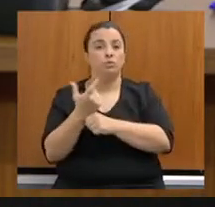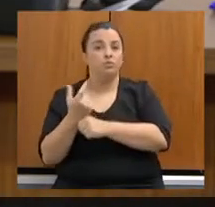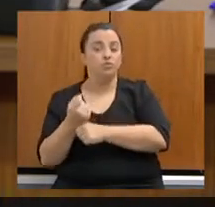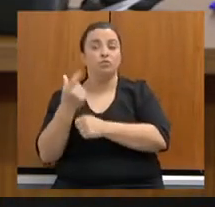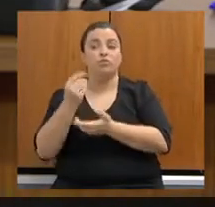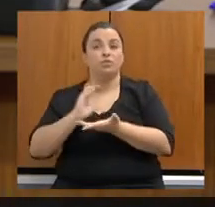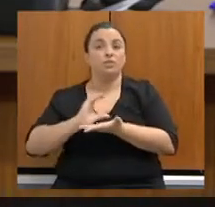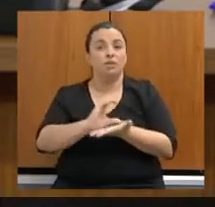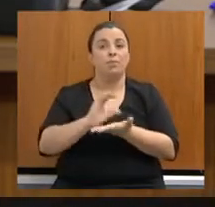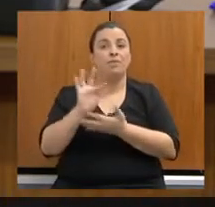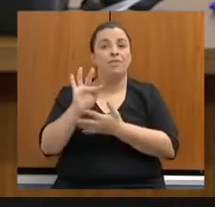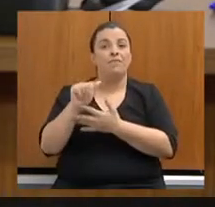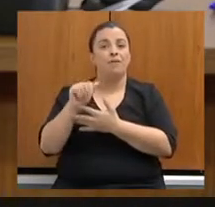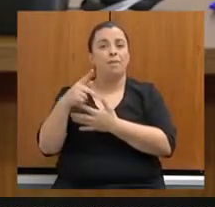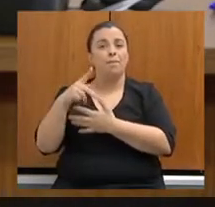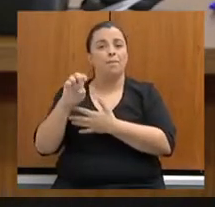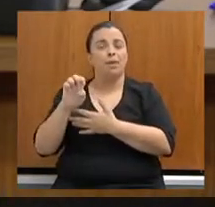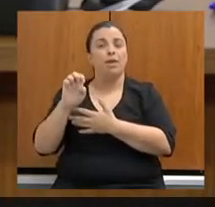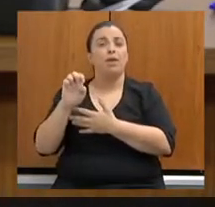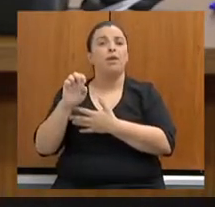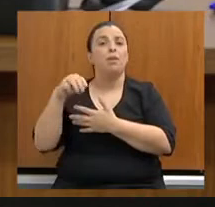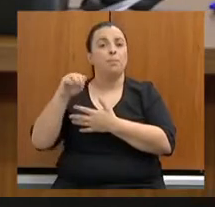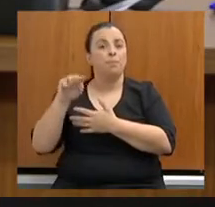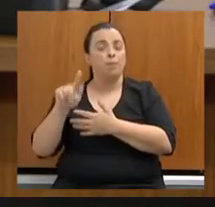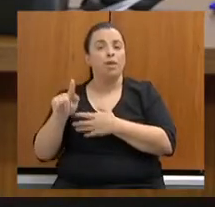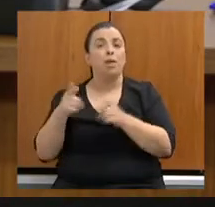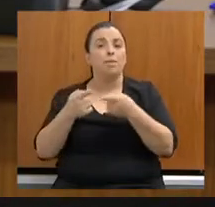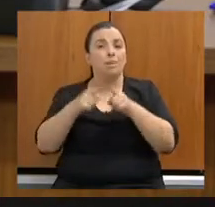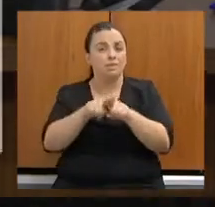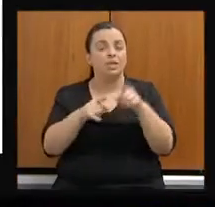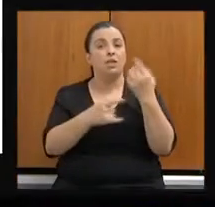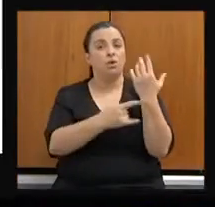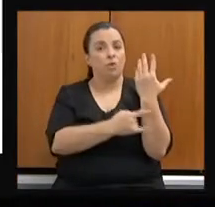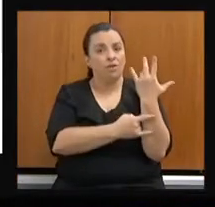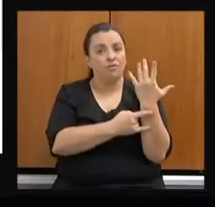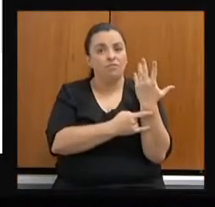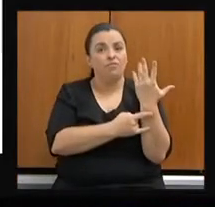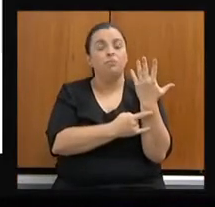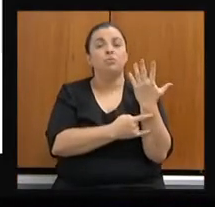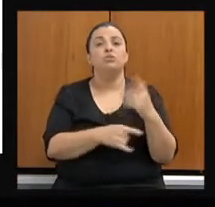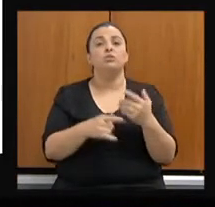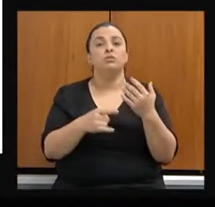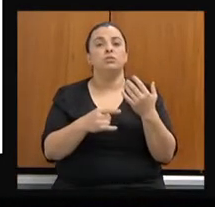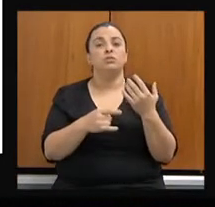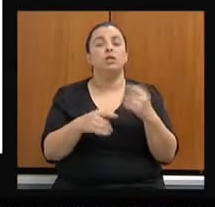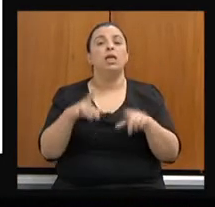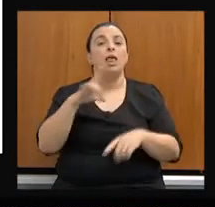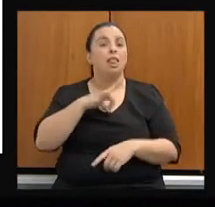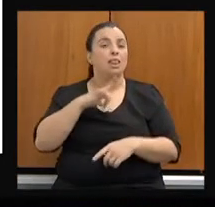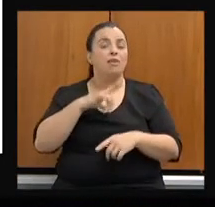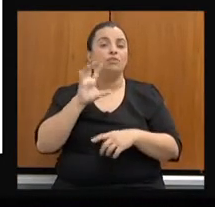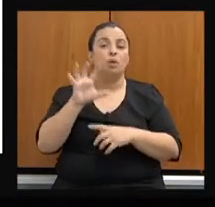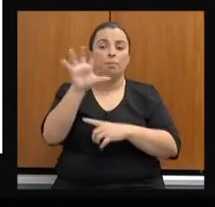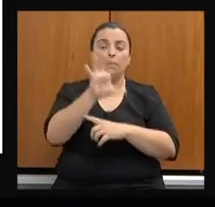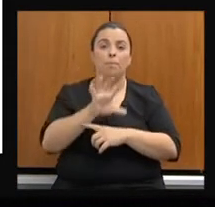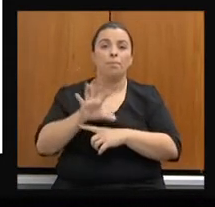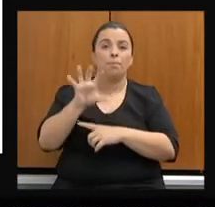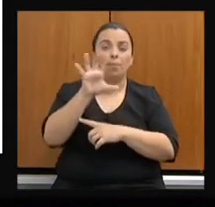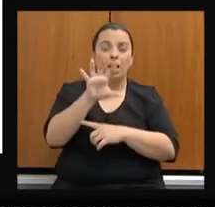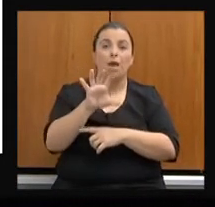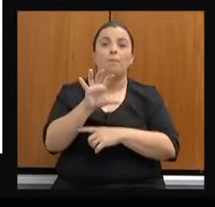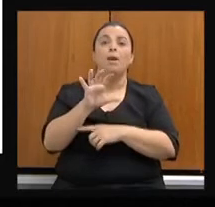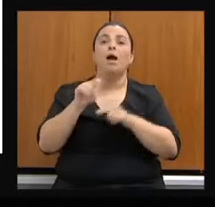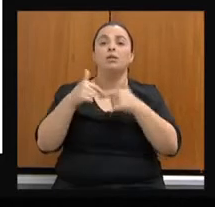em parceria com a Faculdade de Letras UFMG foram mapeados todos 930 afirmativas do IMA